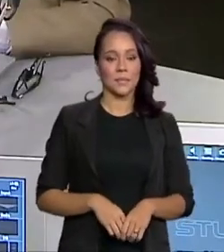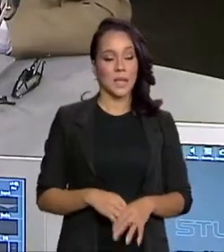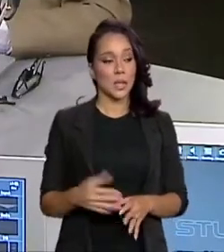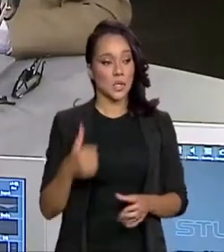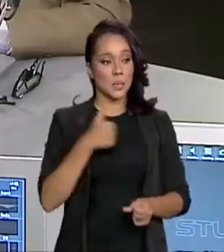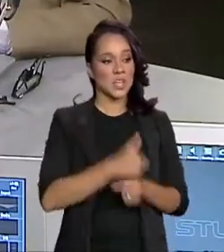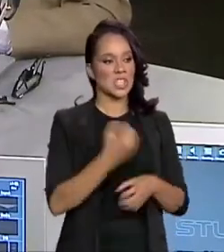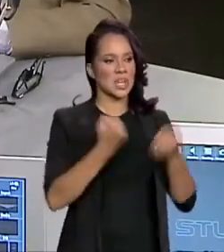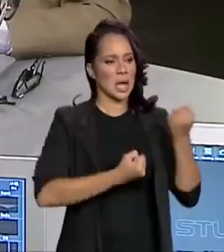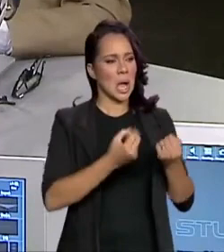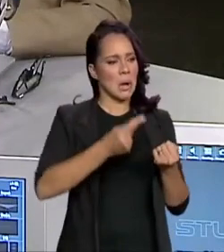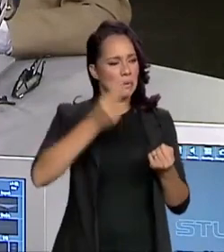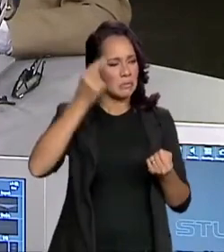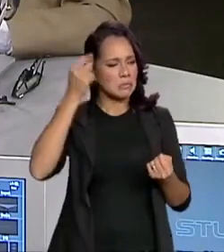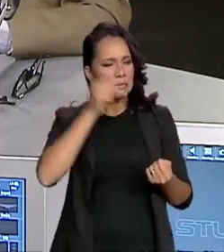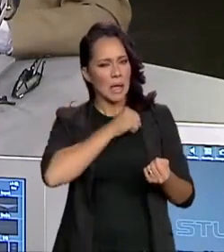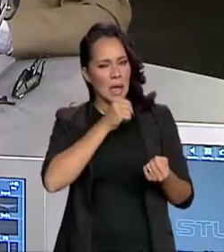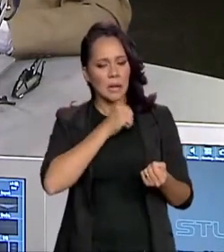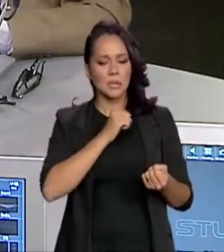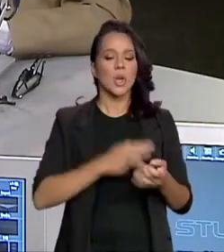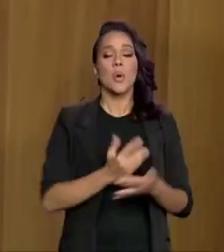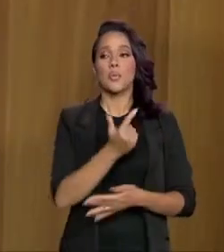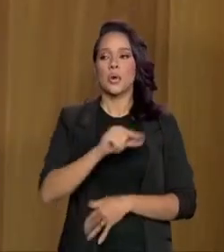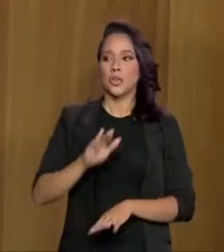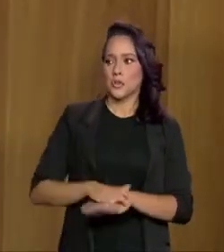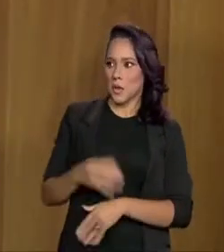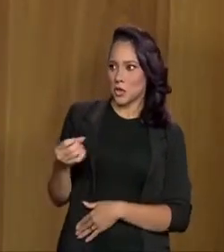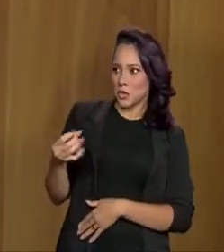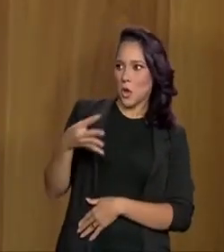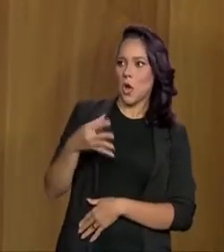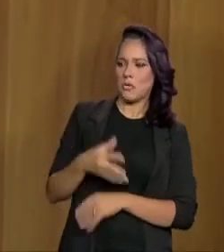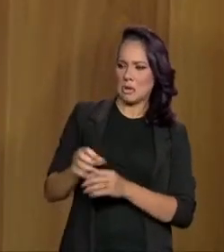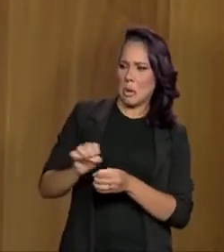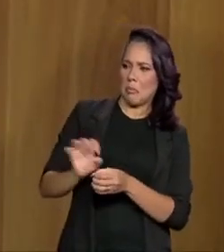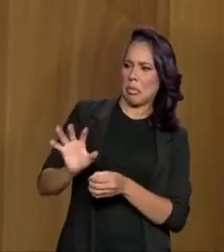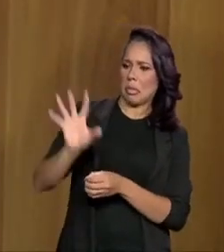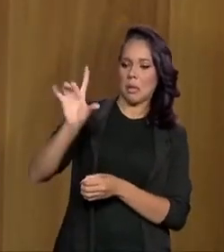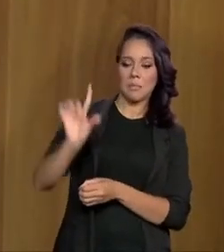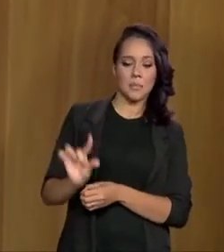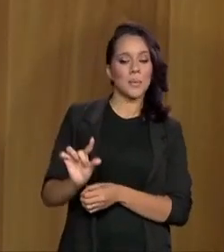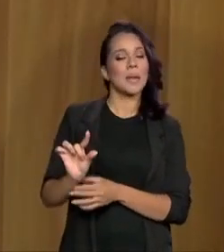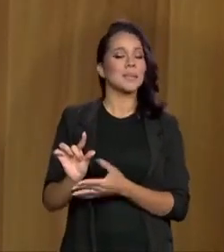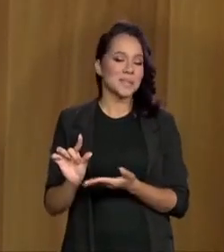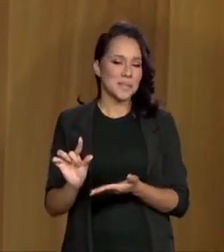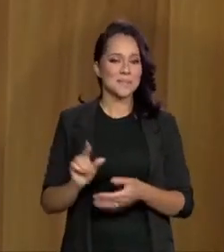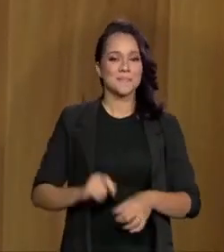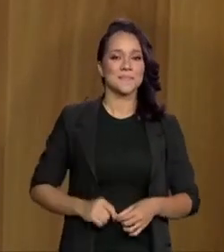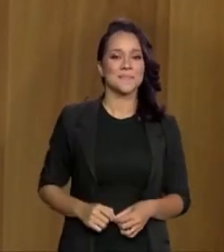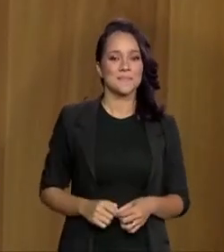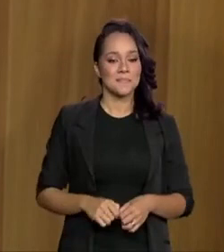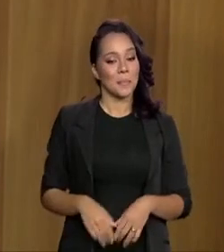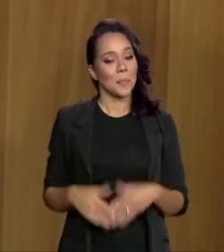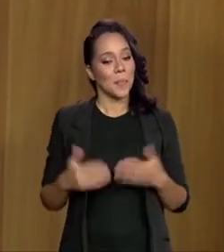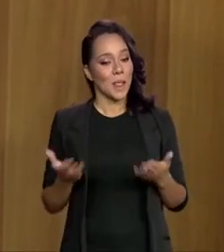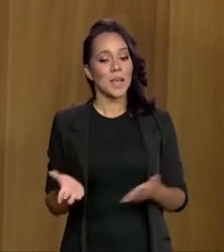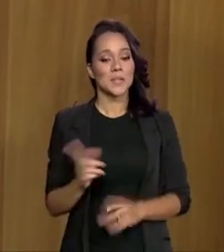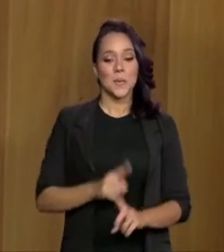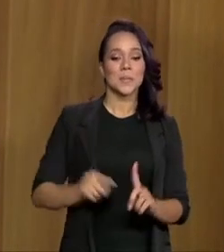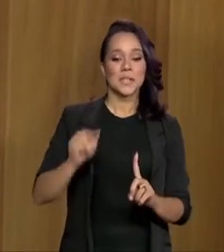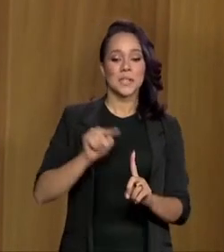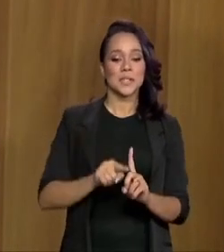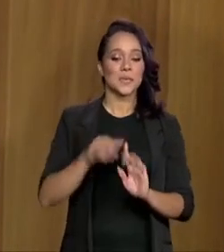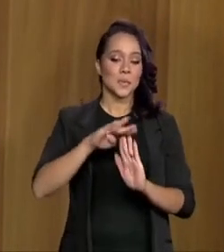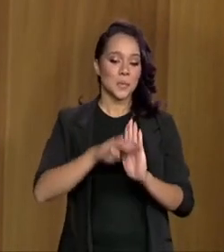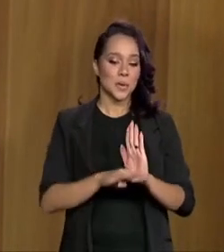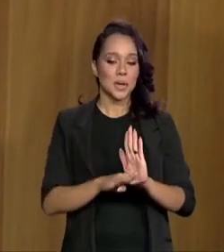Substituir veículos antigos e poluentes por outros mais novos e que emitem menos gases nocivos ao meio ambiente. Esse é o objetivo